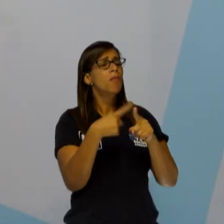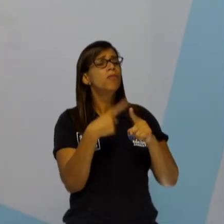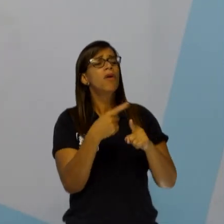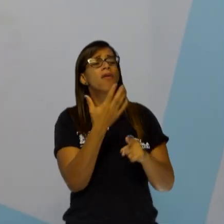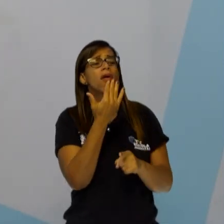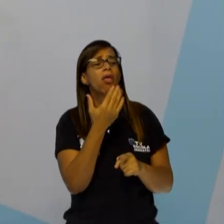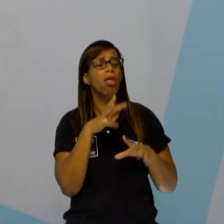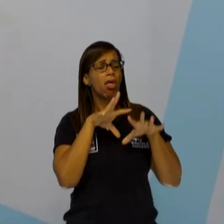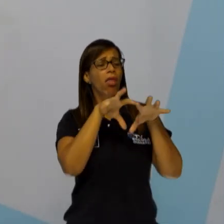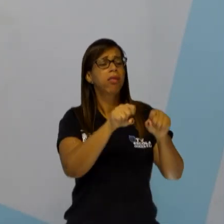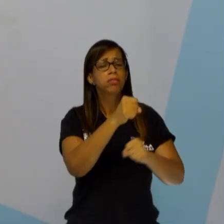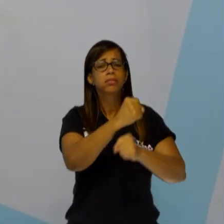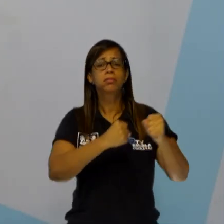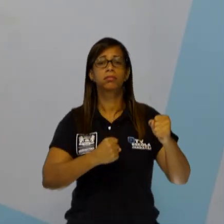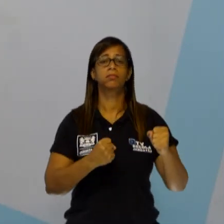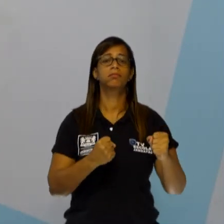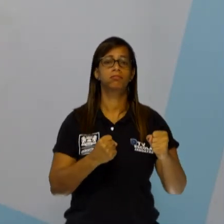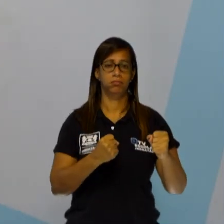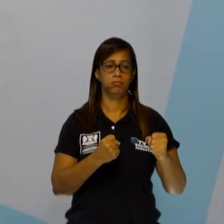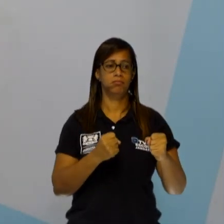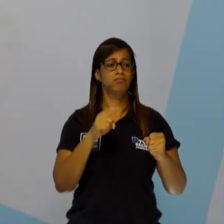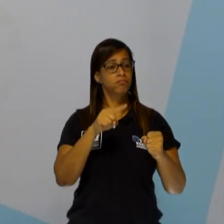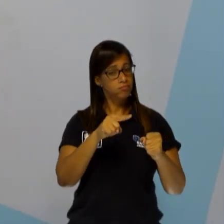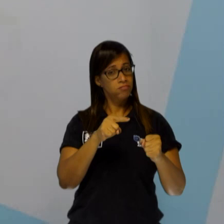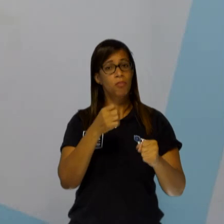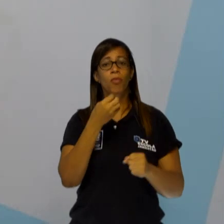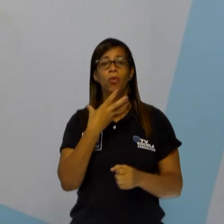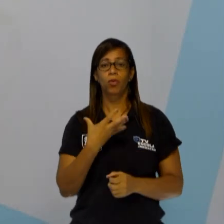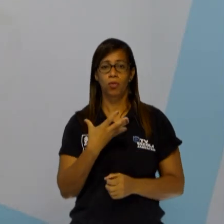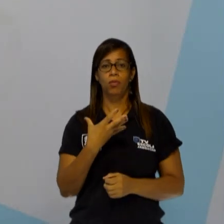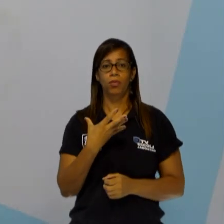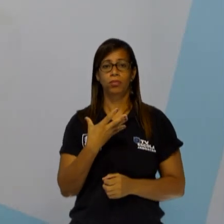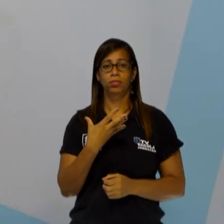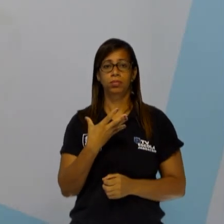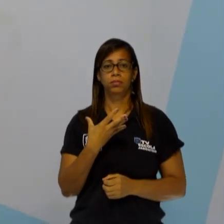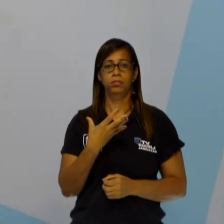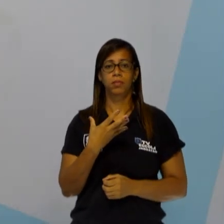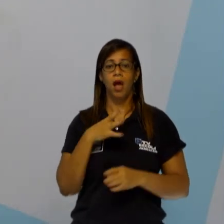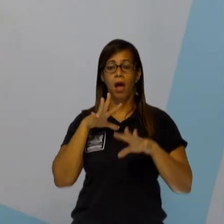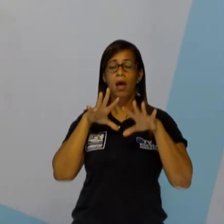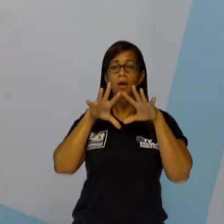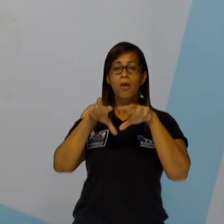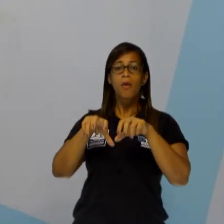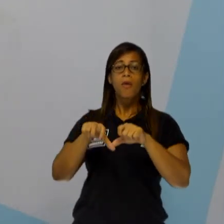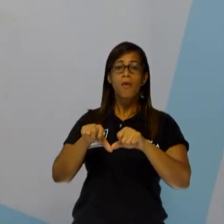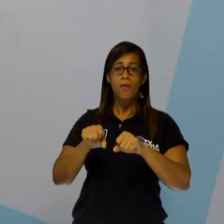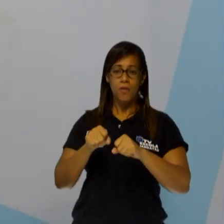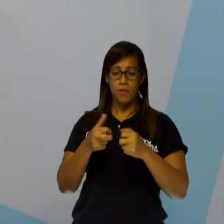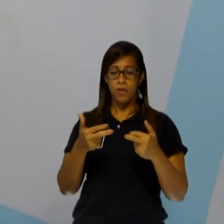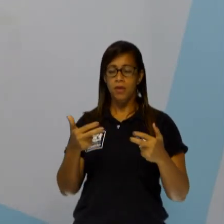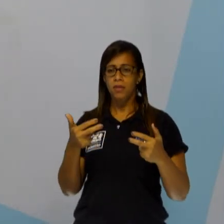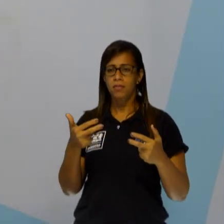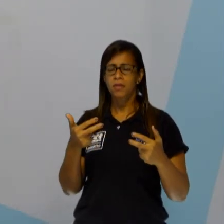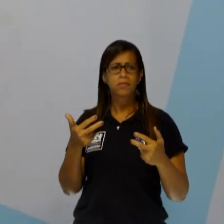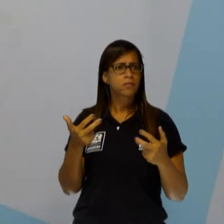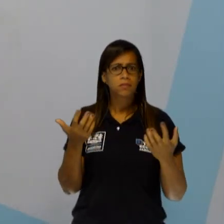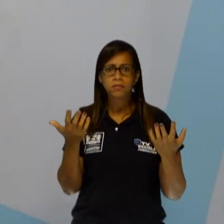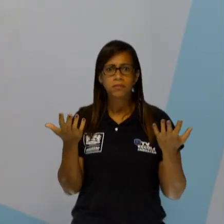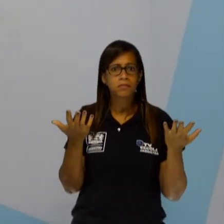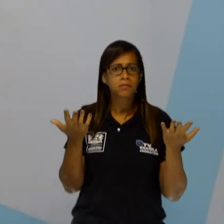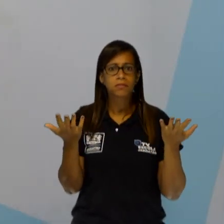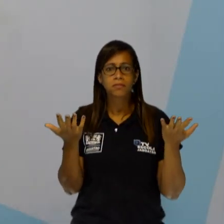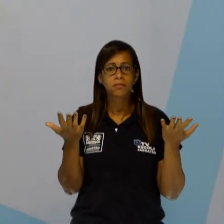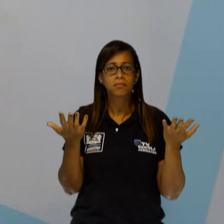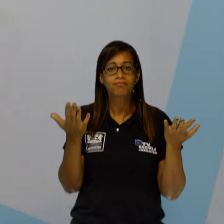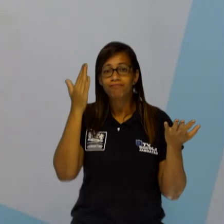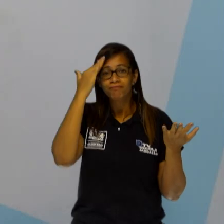devorou? Ele era um artista muito bom. E aí o animal fala assim, como que não está ouvindo nada. Então esse animal ele